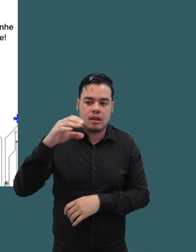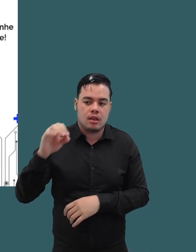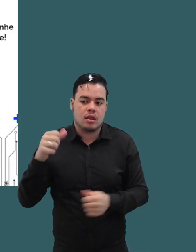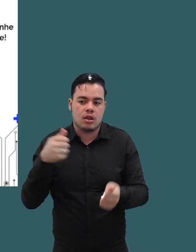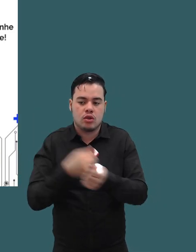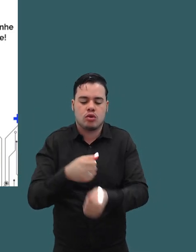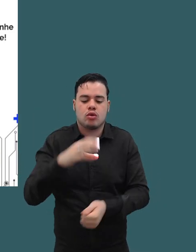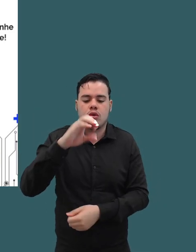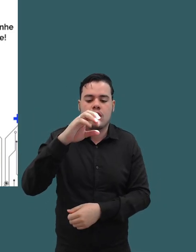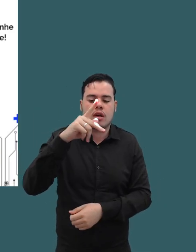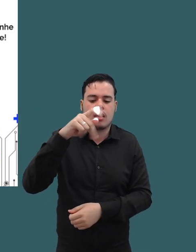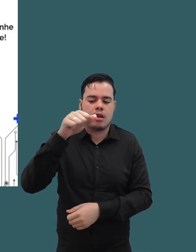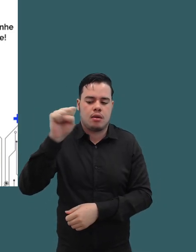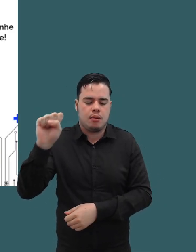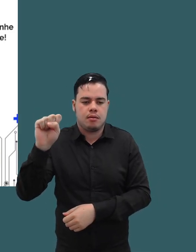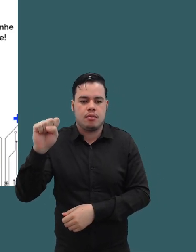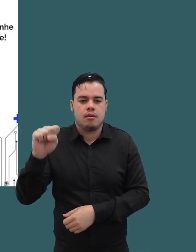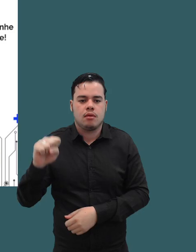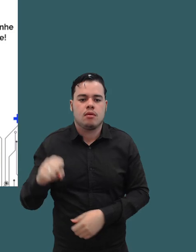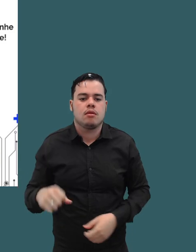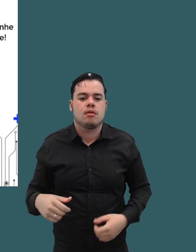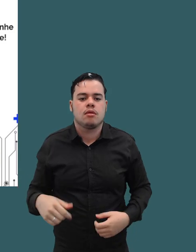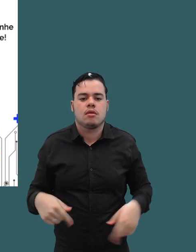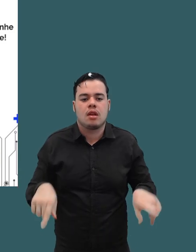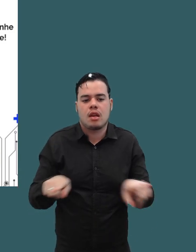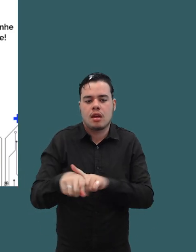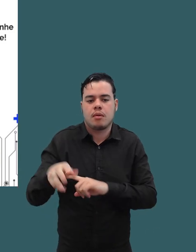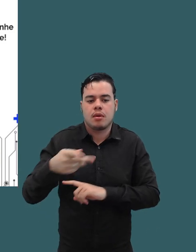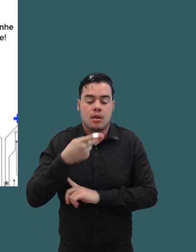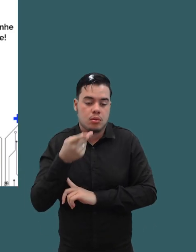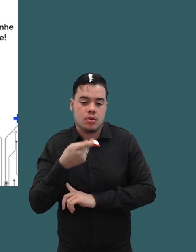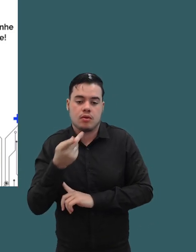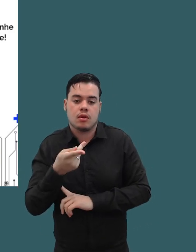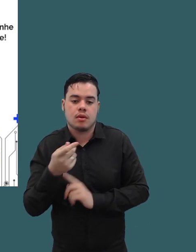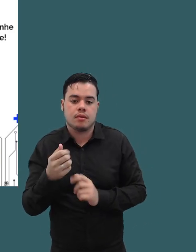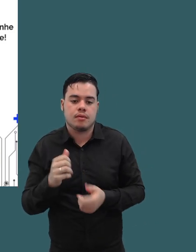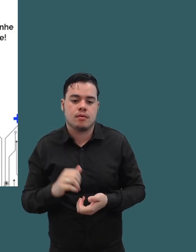CAPES. Né? Nós estamos falando aqui também